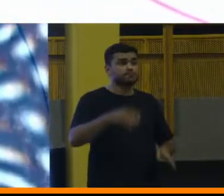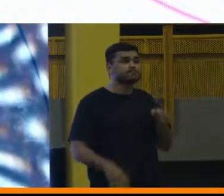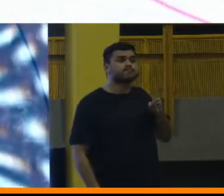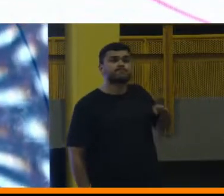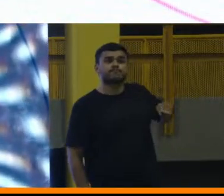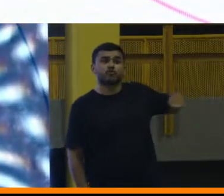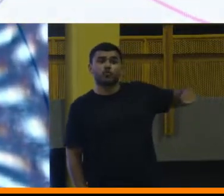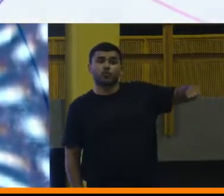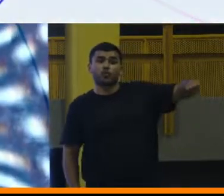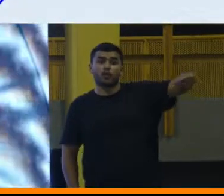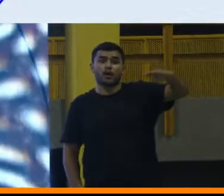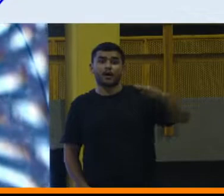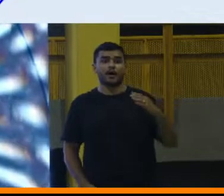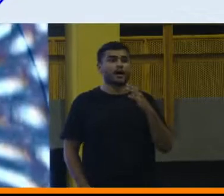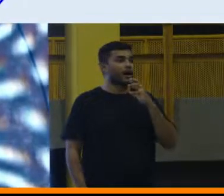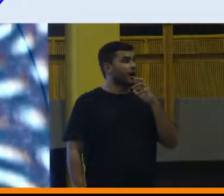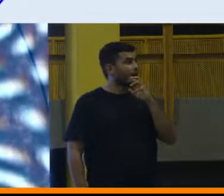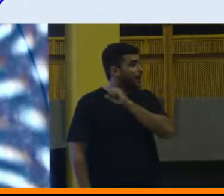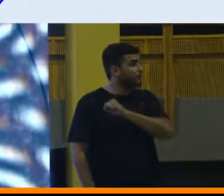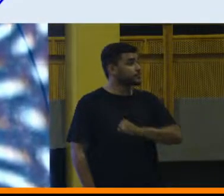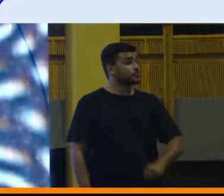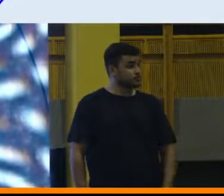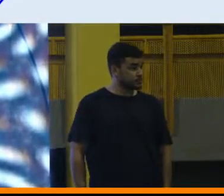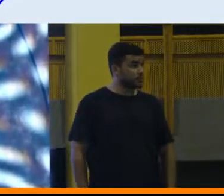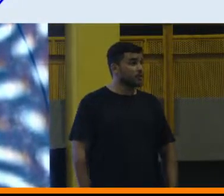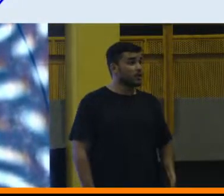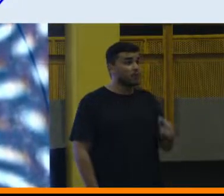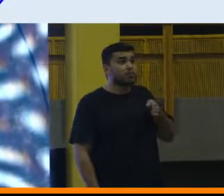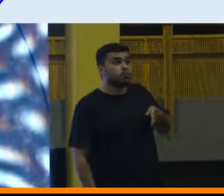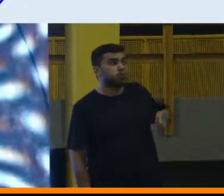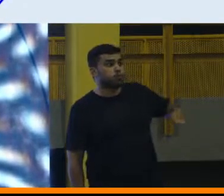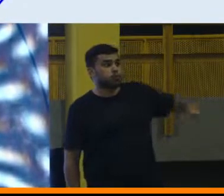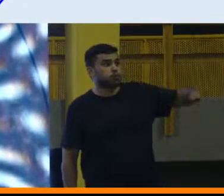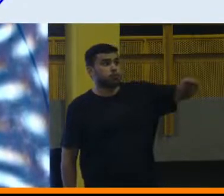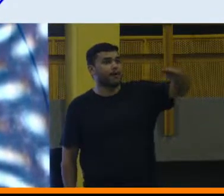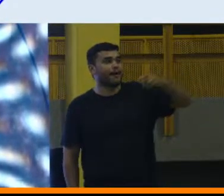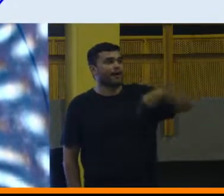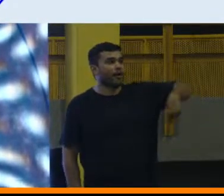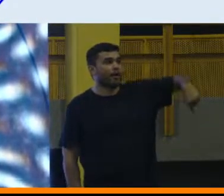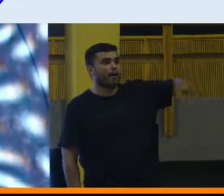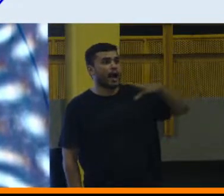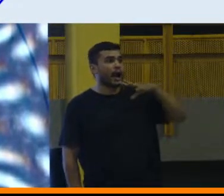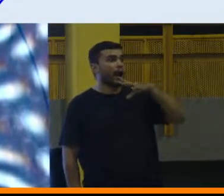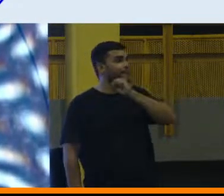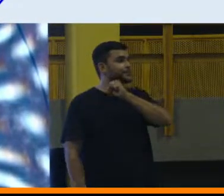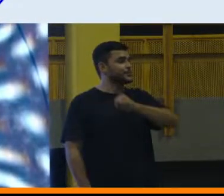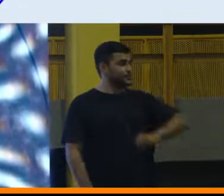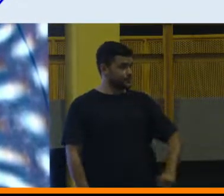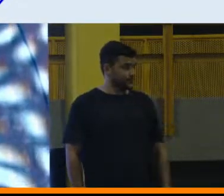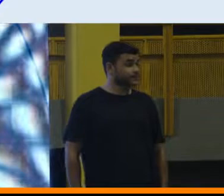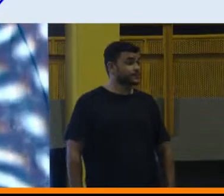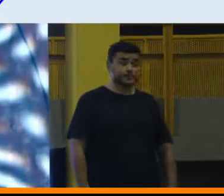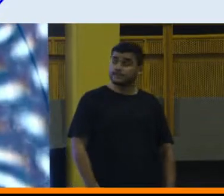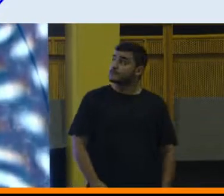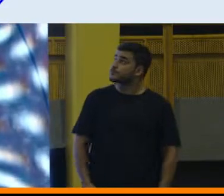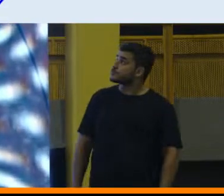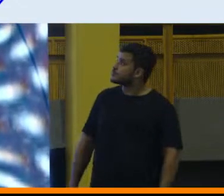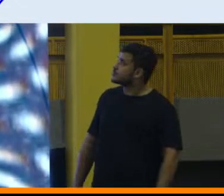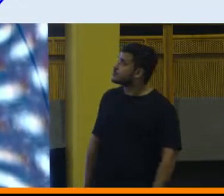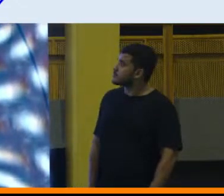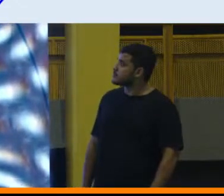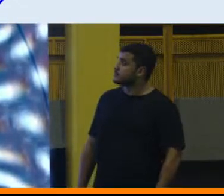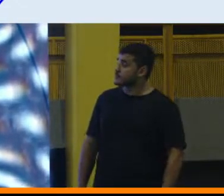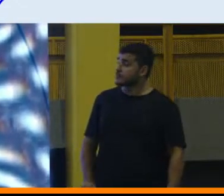curva, mais seguro fazer a curva. Então é essa trajetória que os carros vão